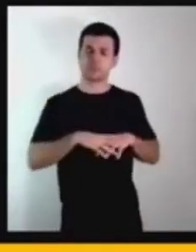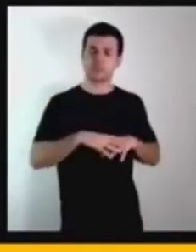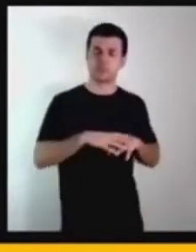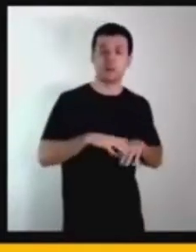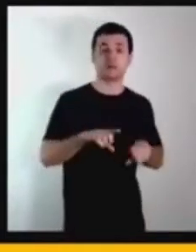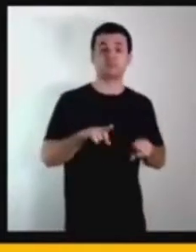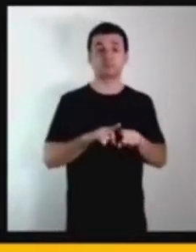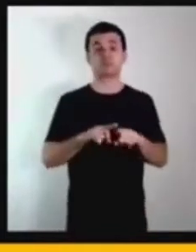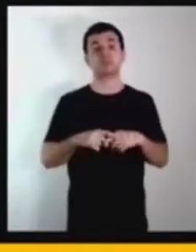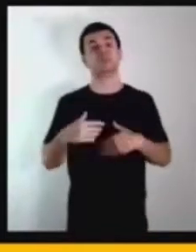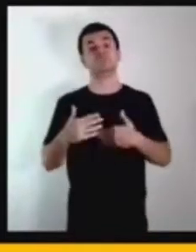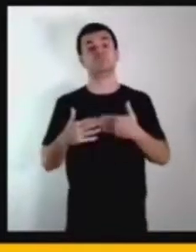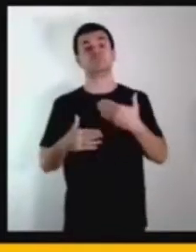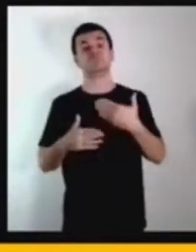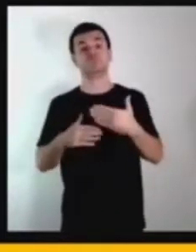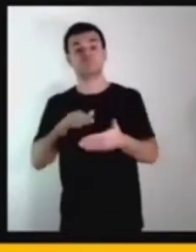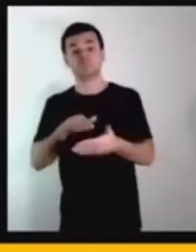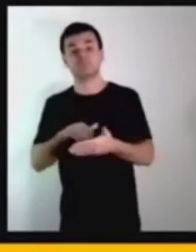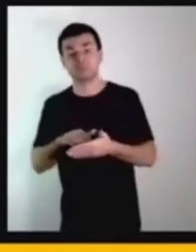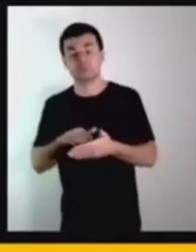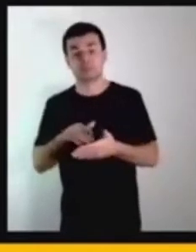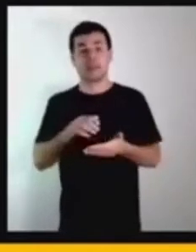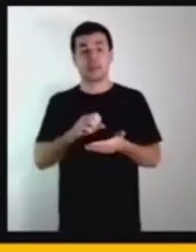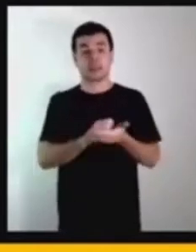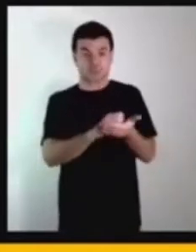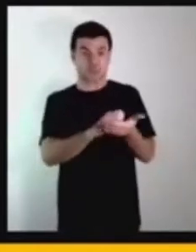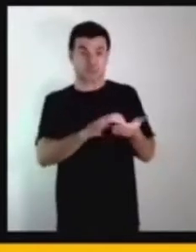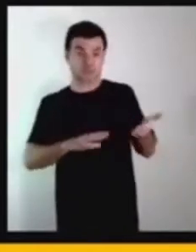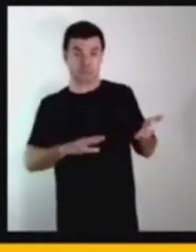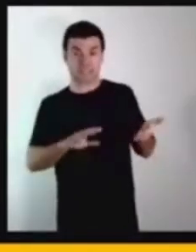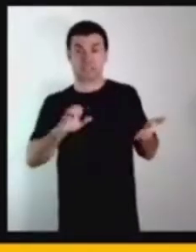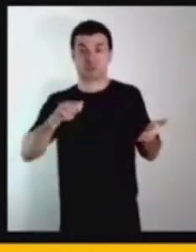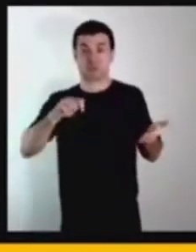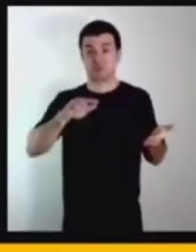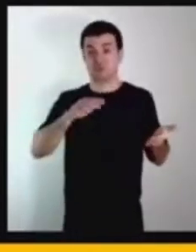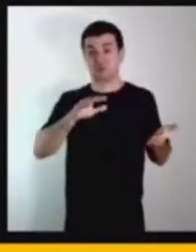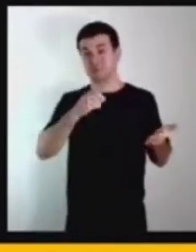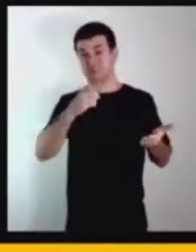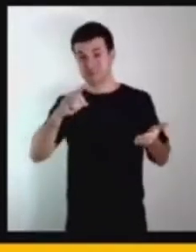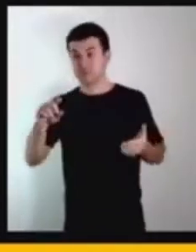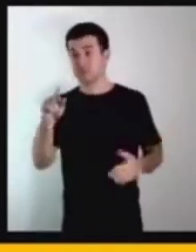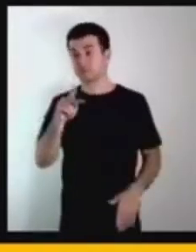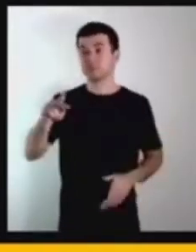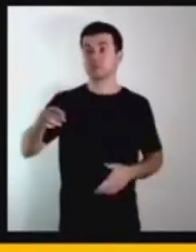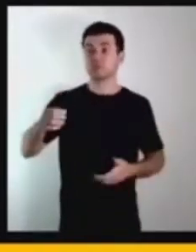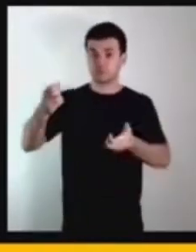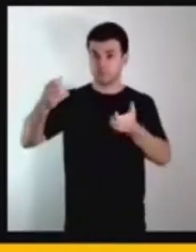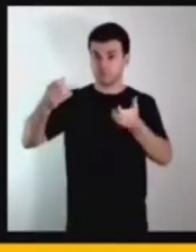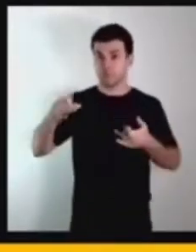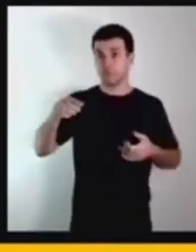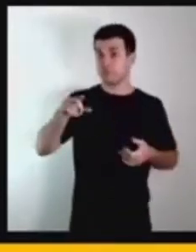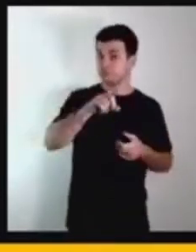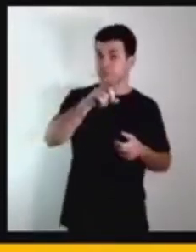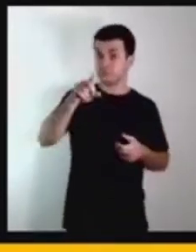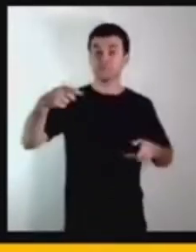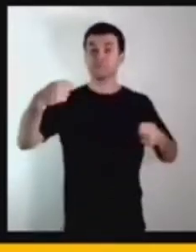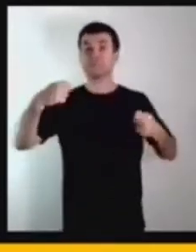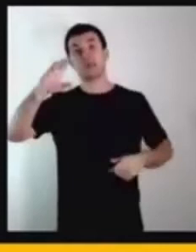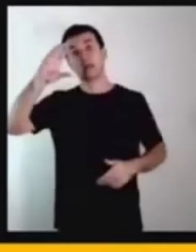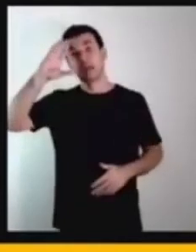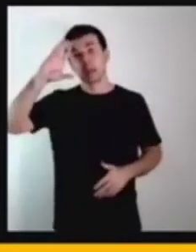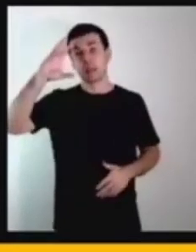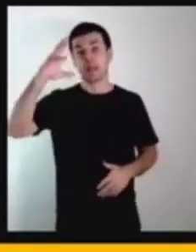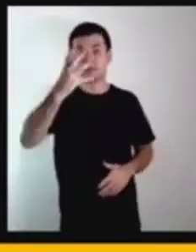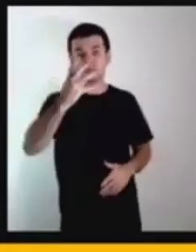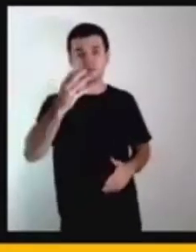até que chegou a aula de equação. E lá o professor explicou que para a gente resolver uma equação, a gente precisava igualar